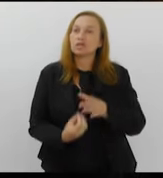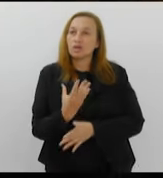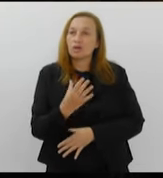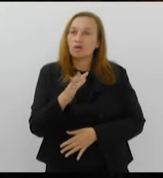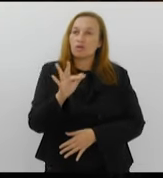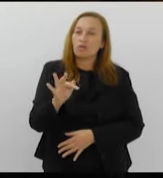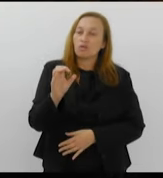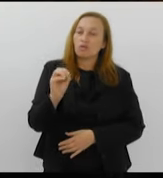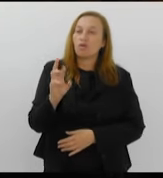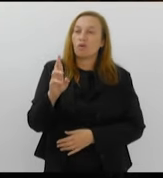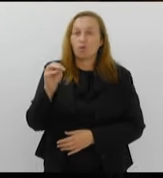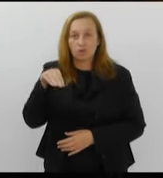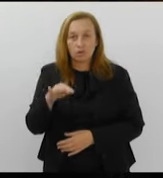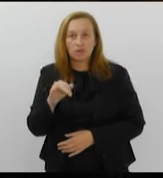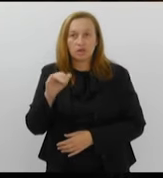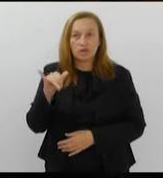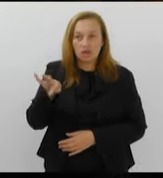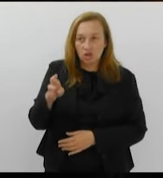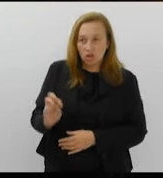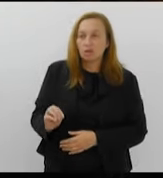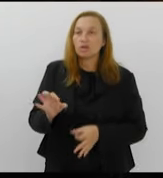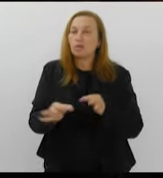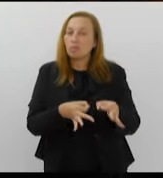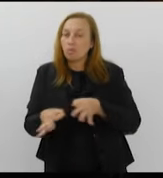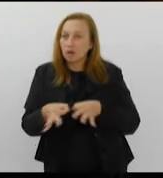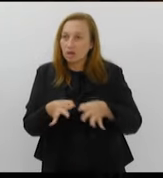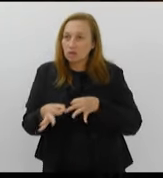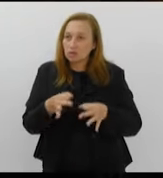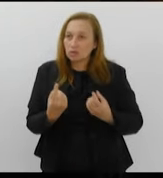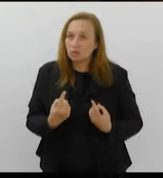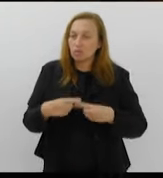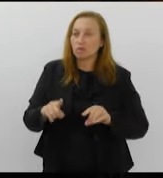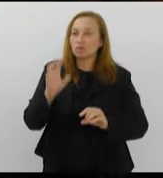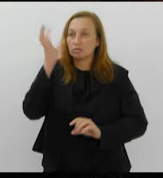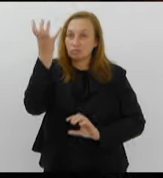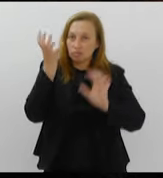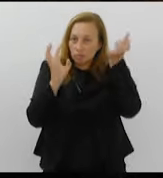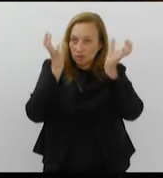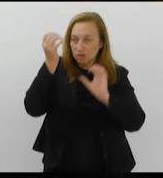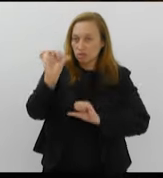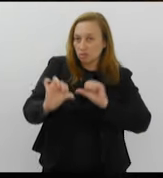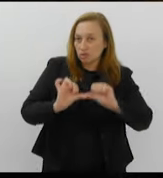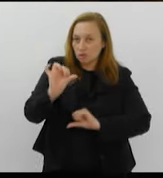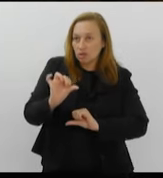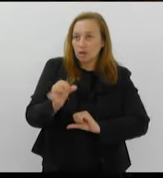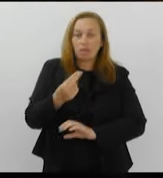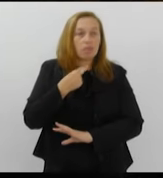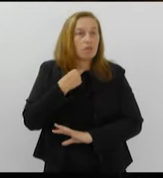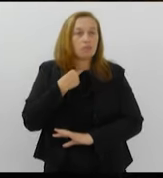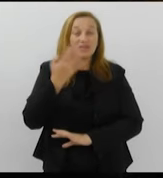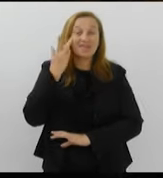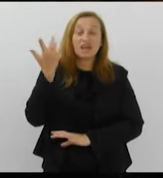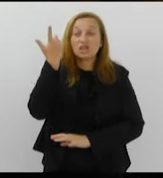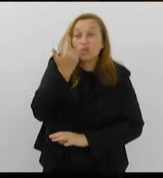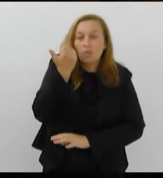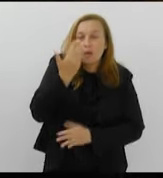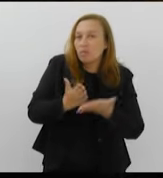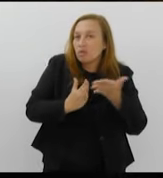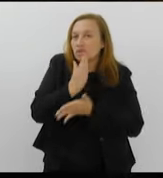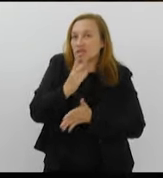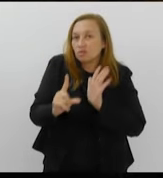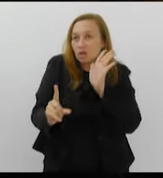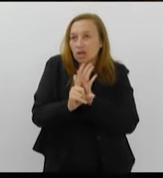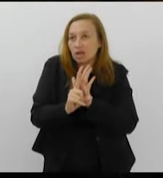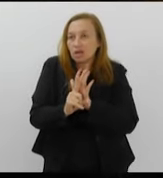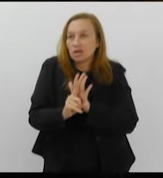de emissões, para ter um plano de combate às mudanças climáticas. A gente não pode naturalizar a aprovação de uma lei